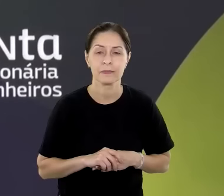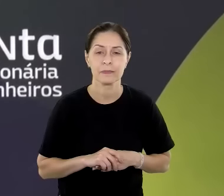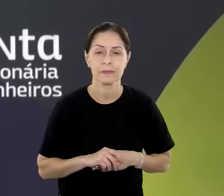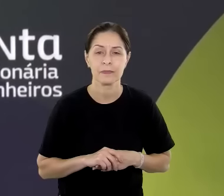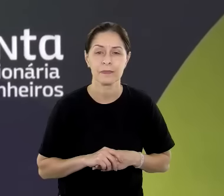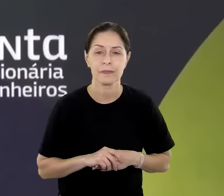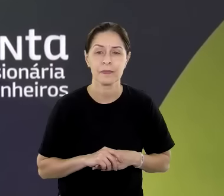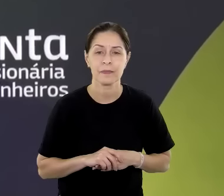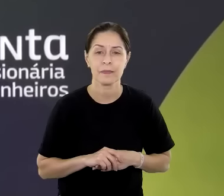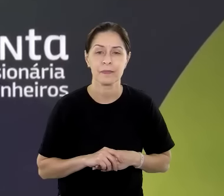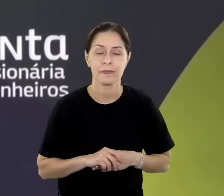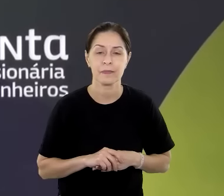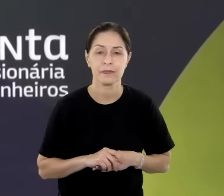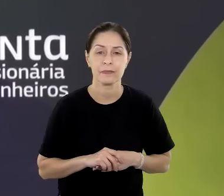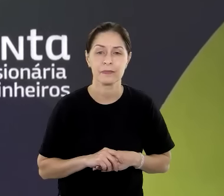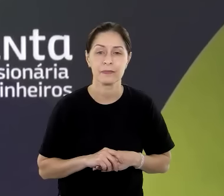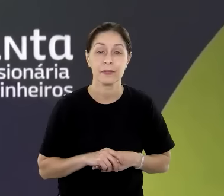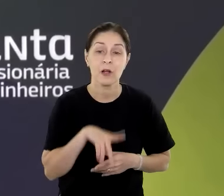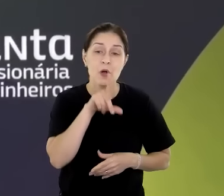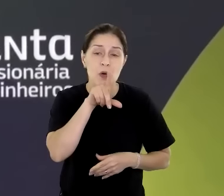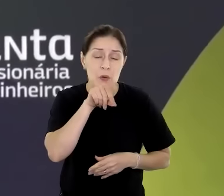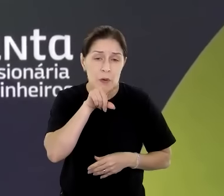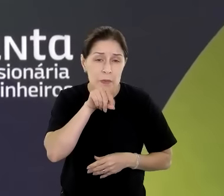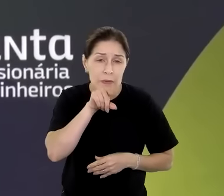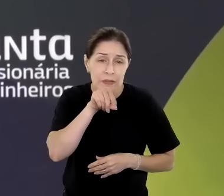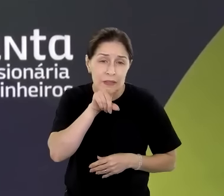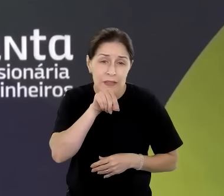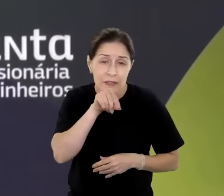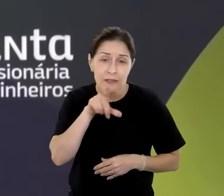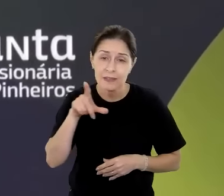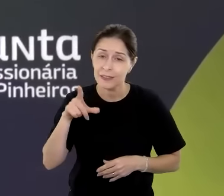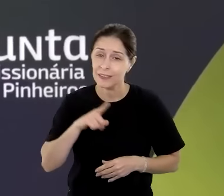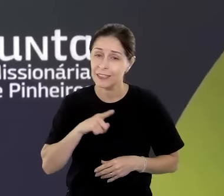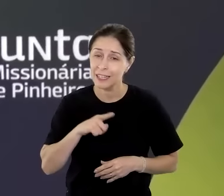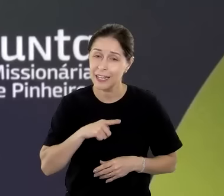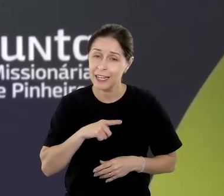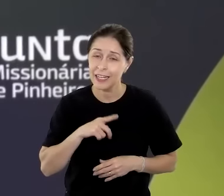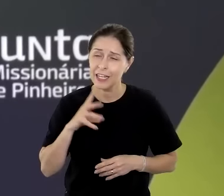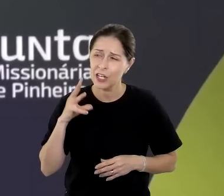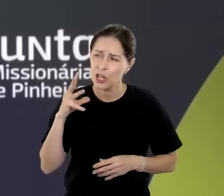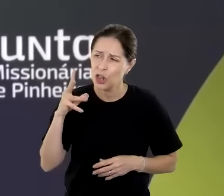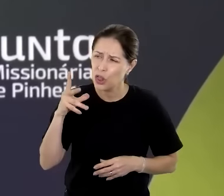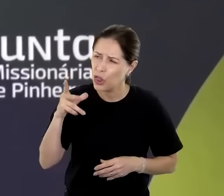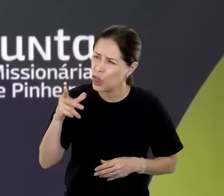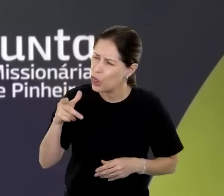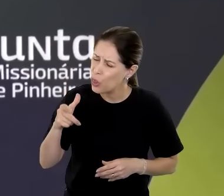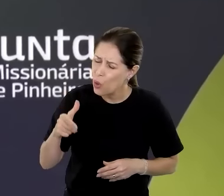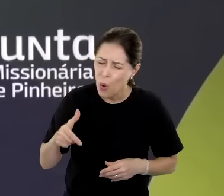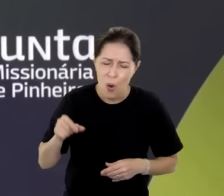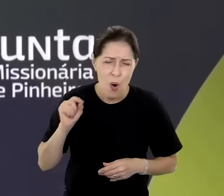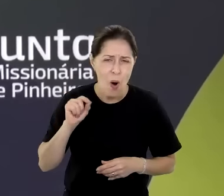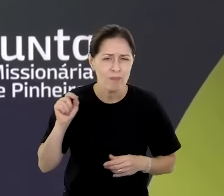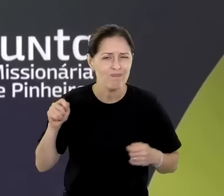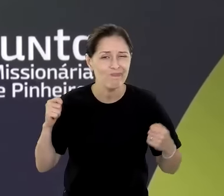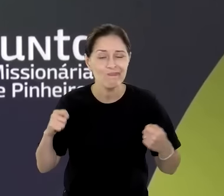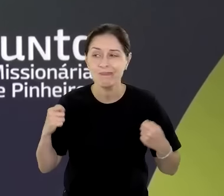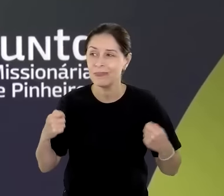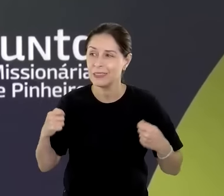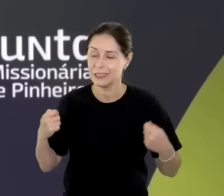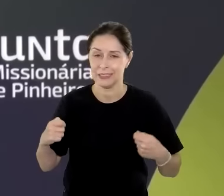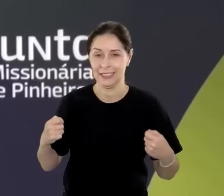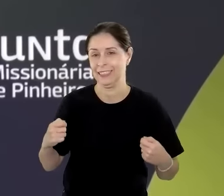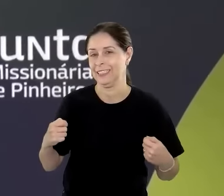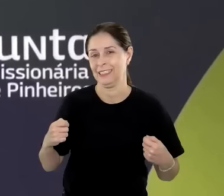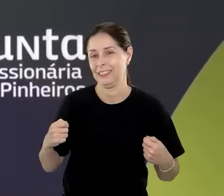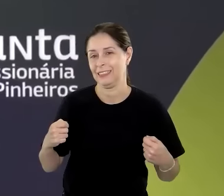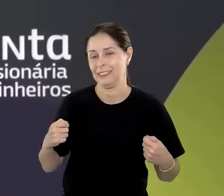Ou seja, as aves que não semeiam e não colhem, elas